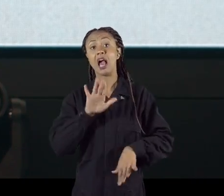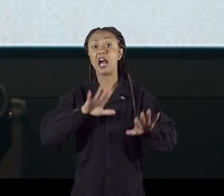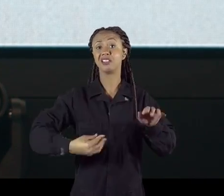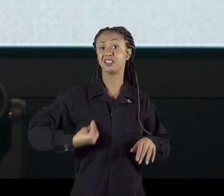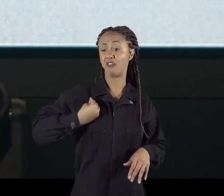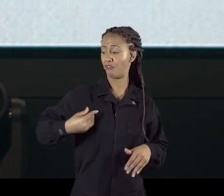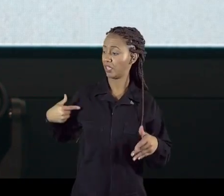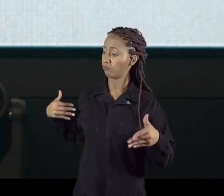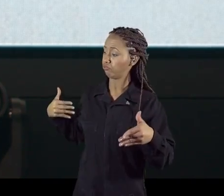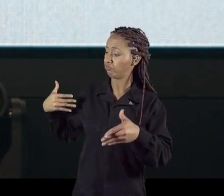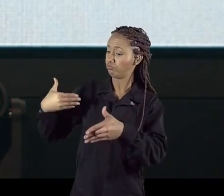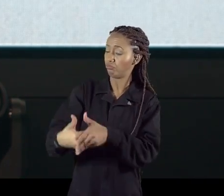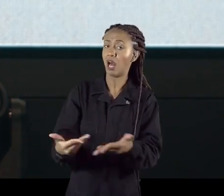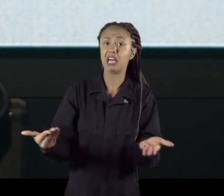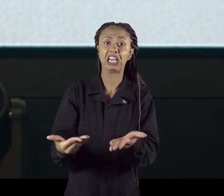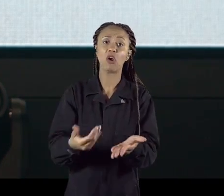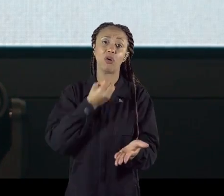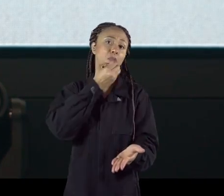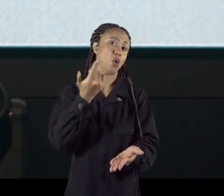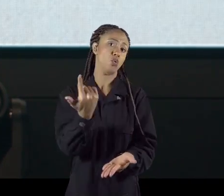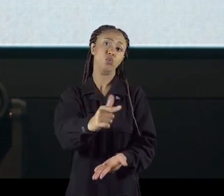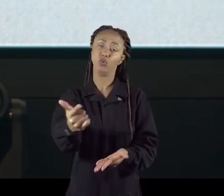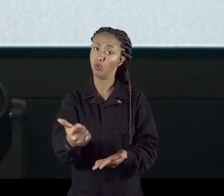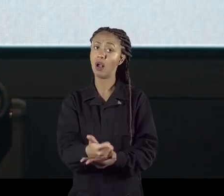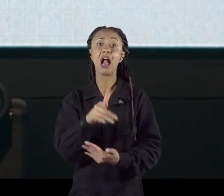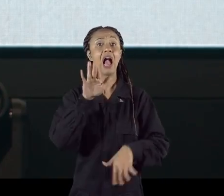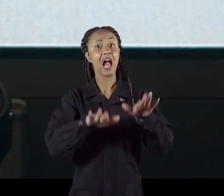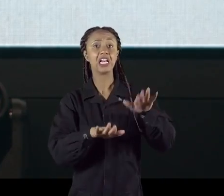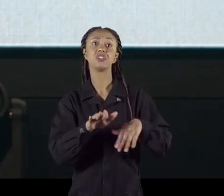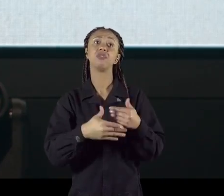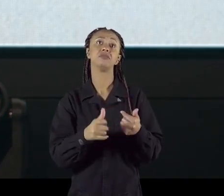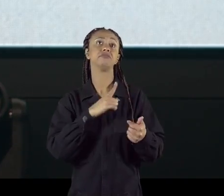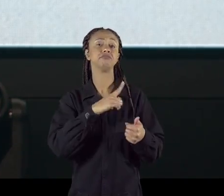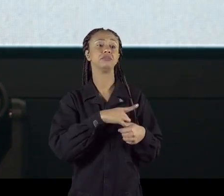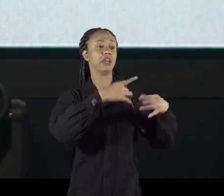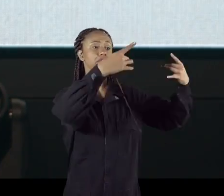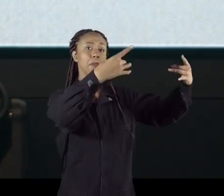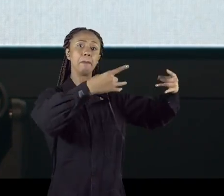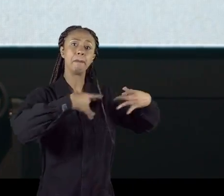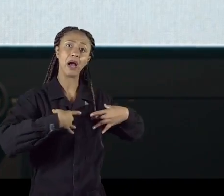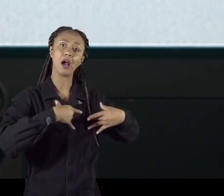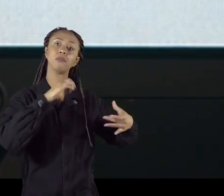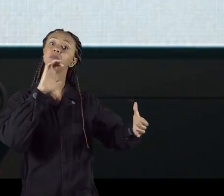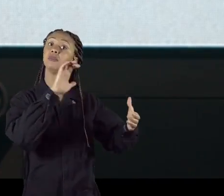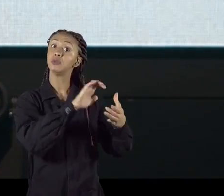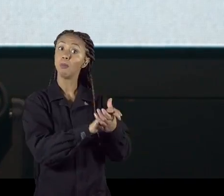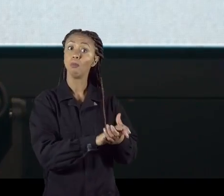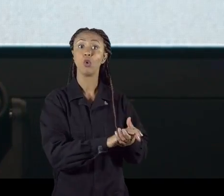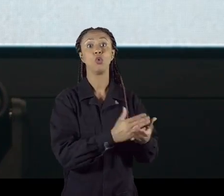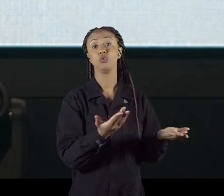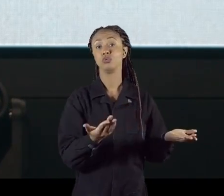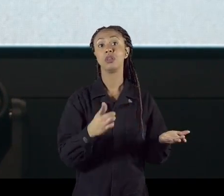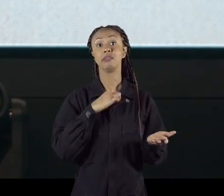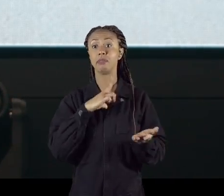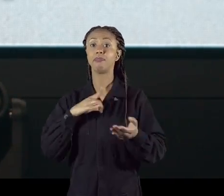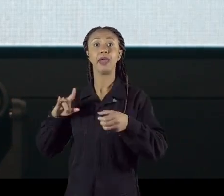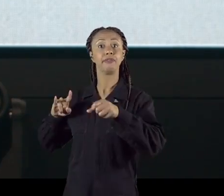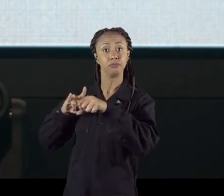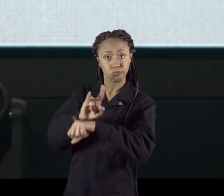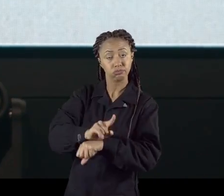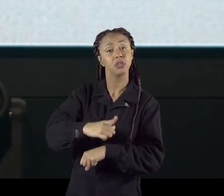não tem sido boa com você talvez você tenha sido abandonado pela sua esposa traído